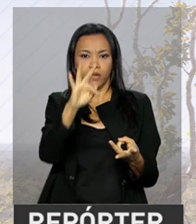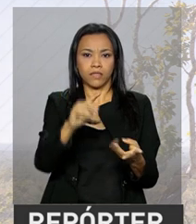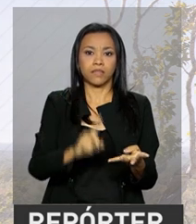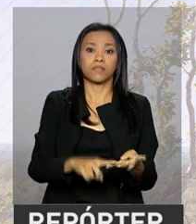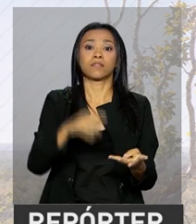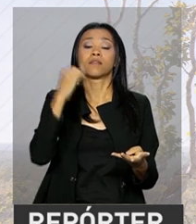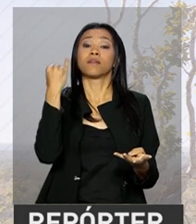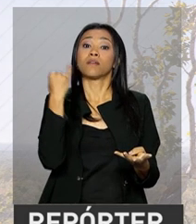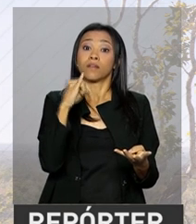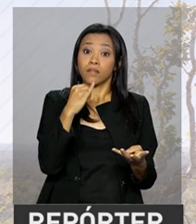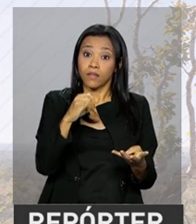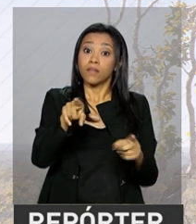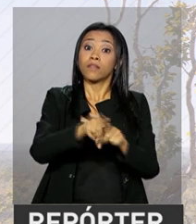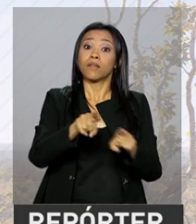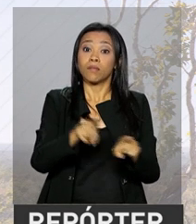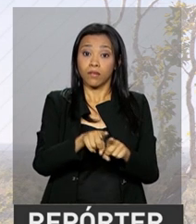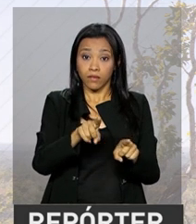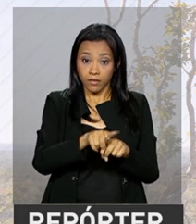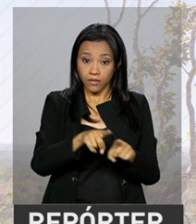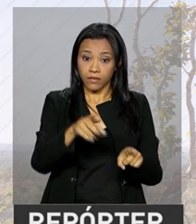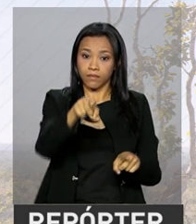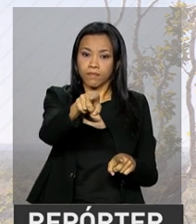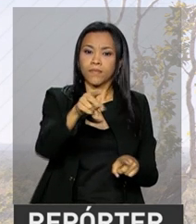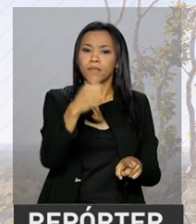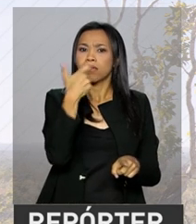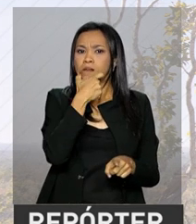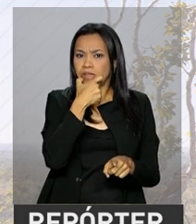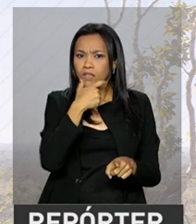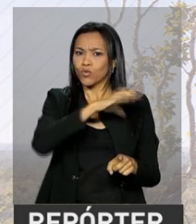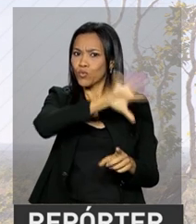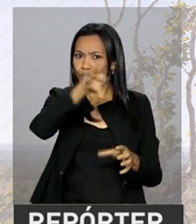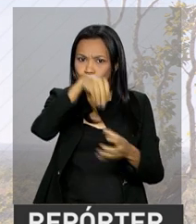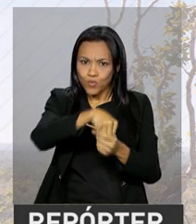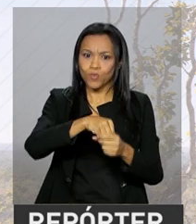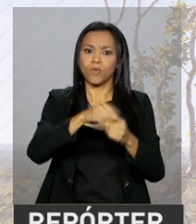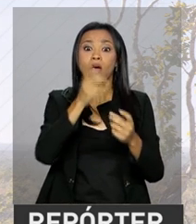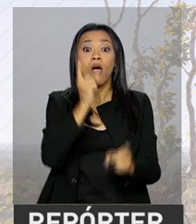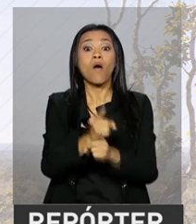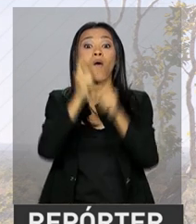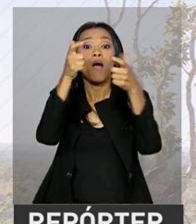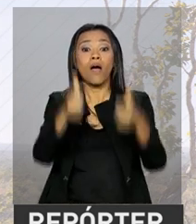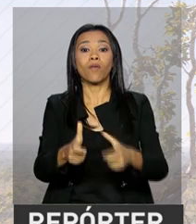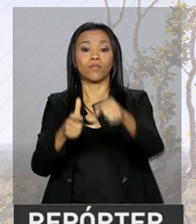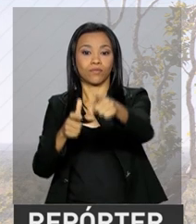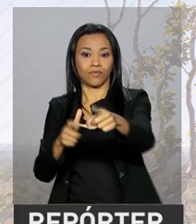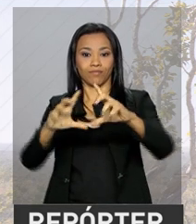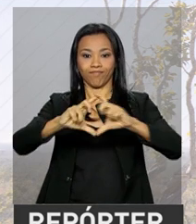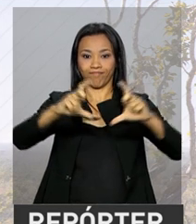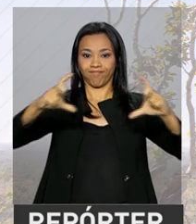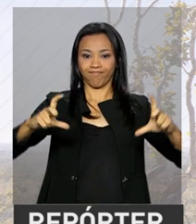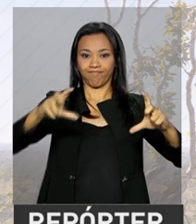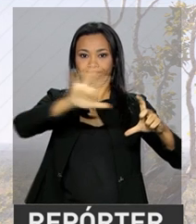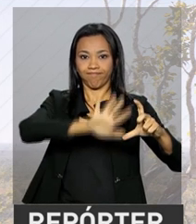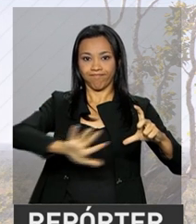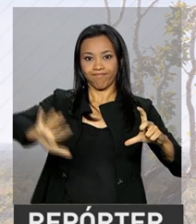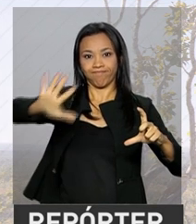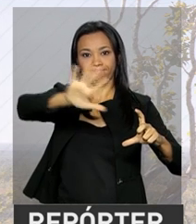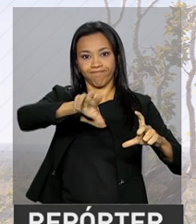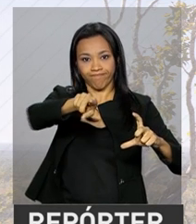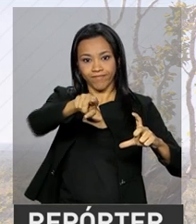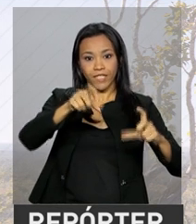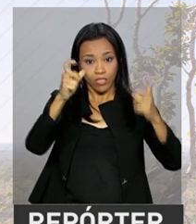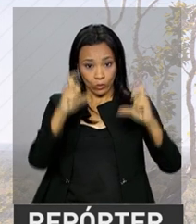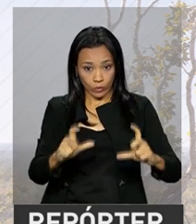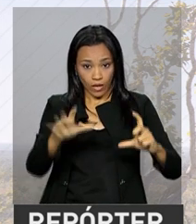Itália é encontrado em oito estados e no distrito federal lugares que correspondem ao planalto central essa